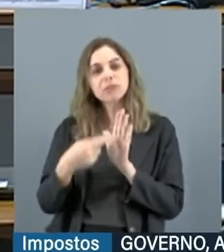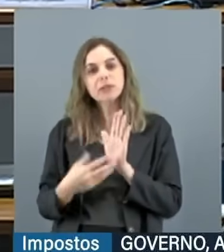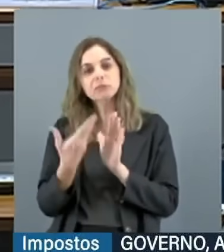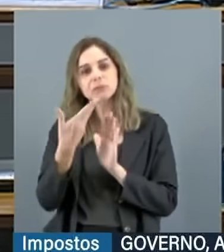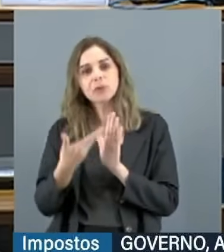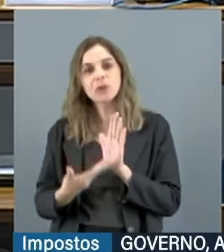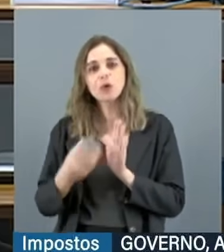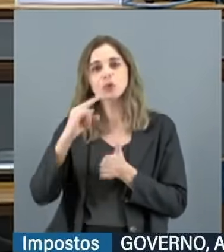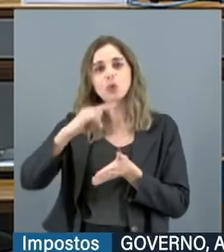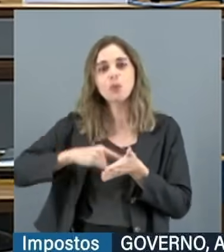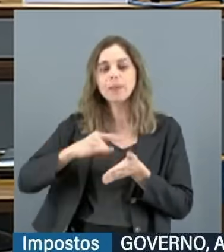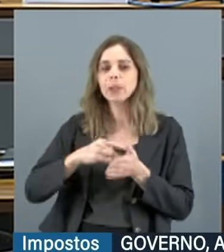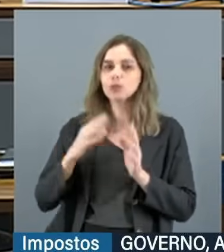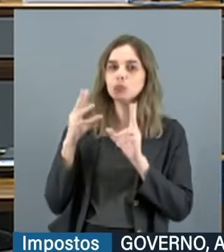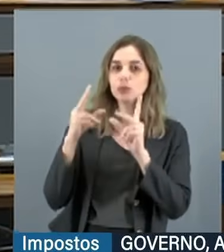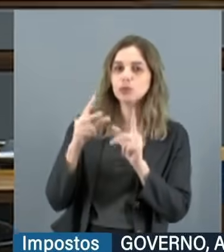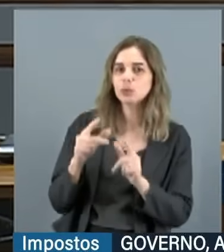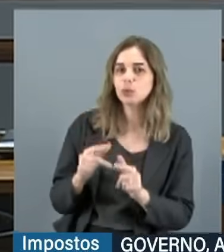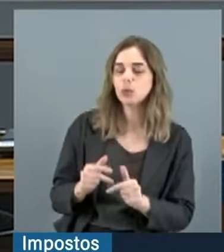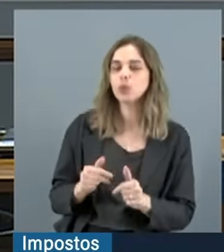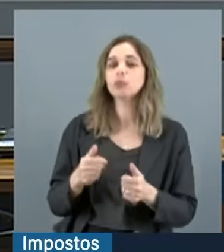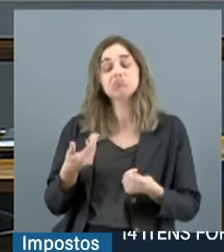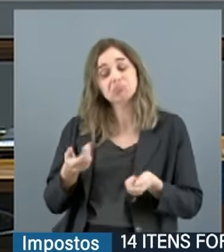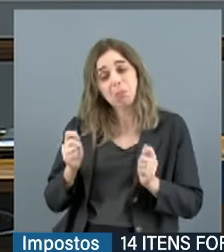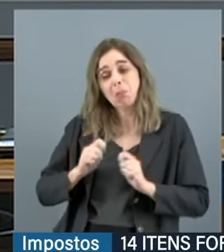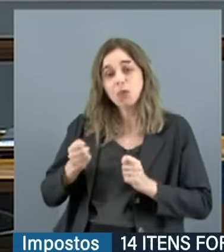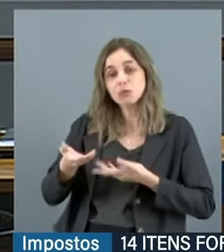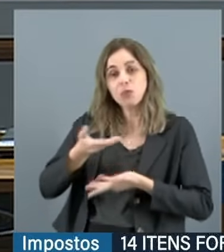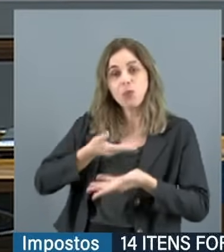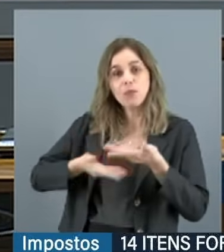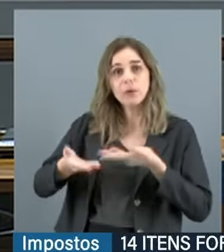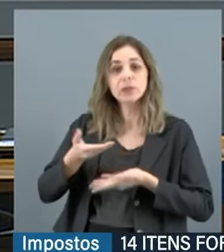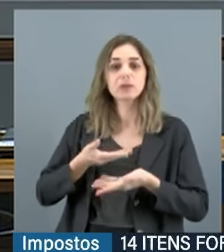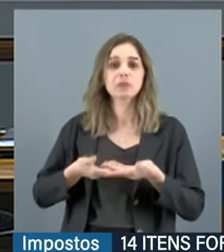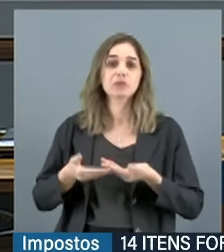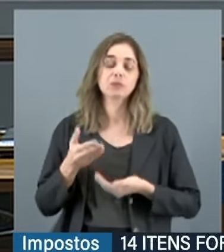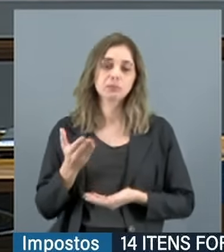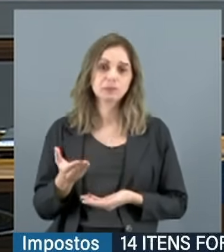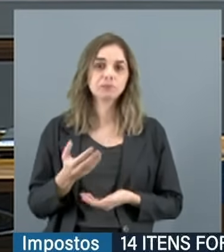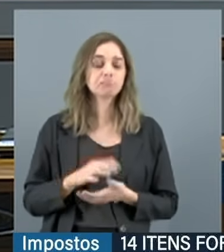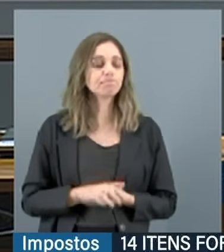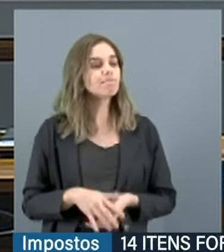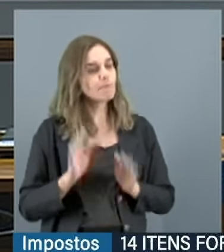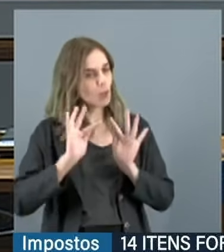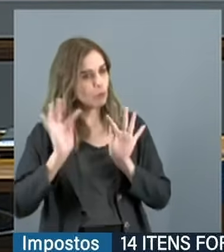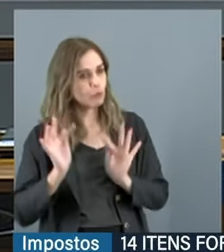Não temos nenhuma restrição e nenhuma limitação quanto a isso. Muito bom, fico muito feliz com suas